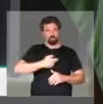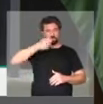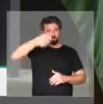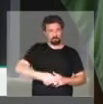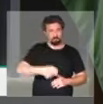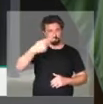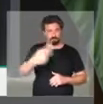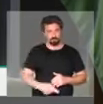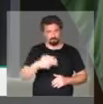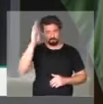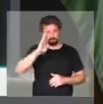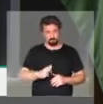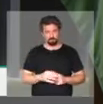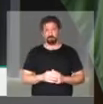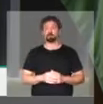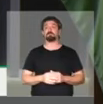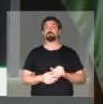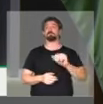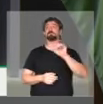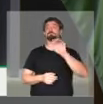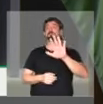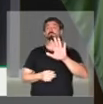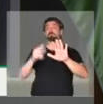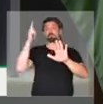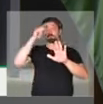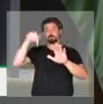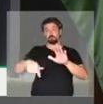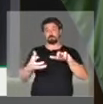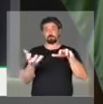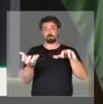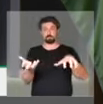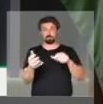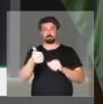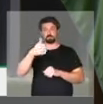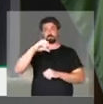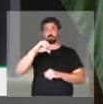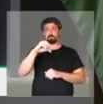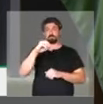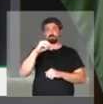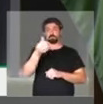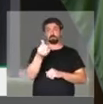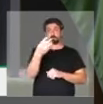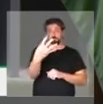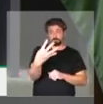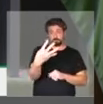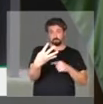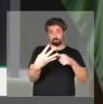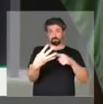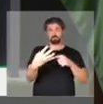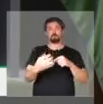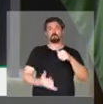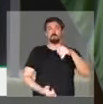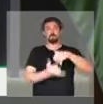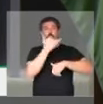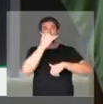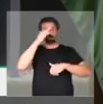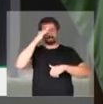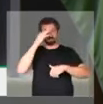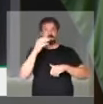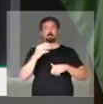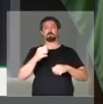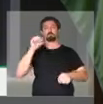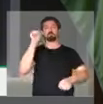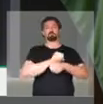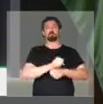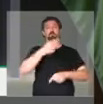Brasil. Só para lembrar, principalmente no Congresso, em 1964, o golpe militar suspendeu os